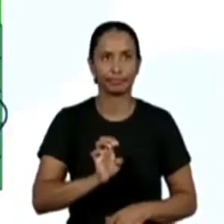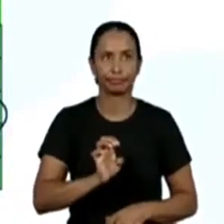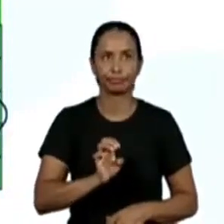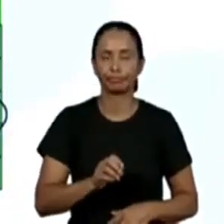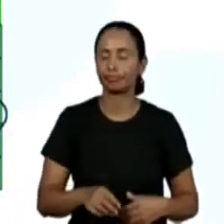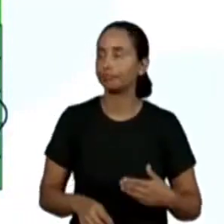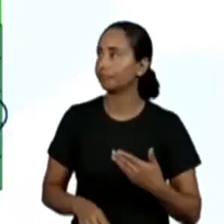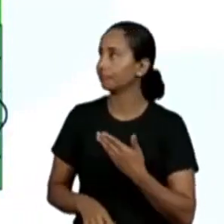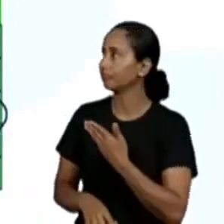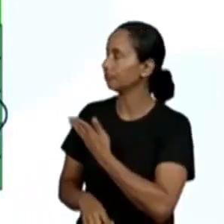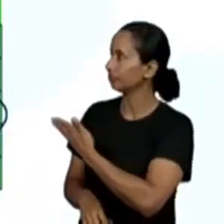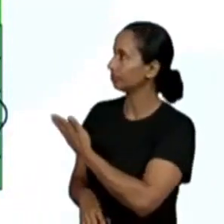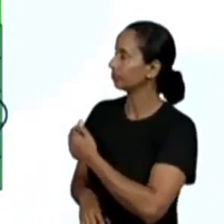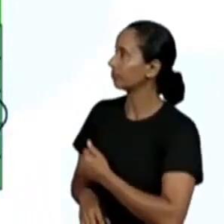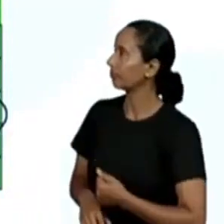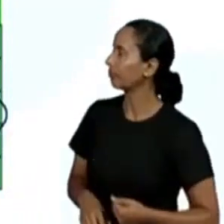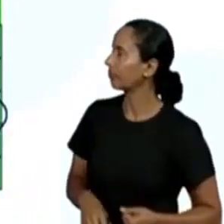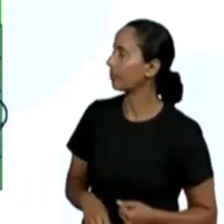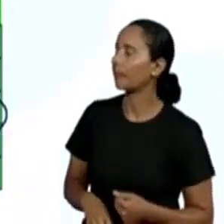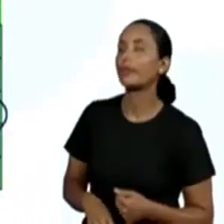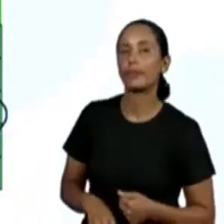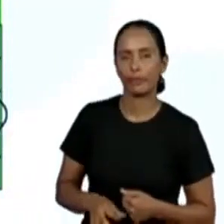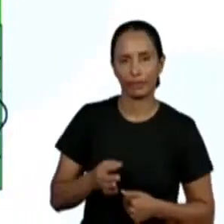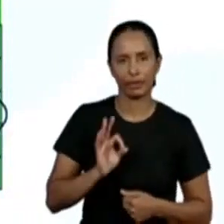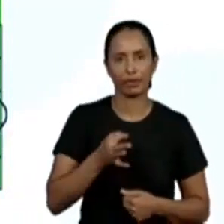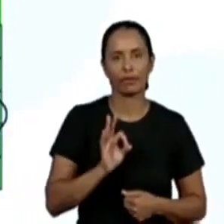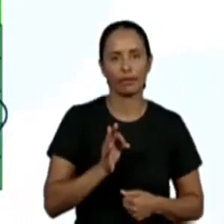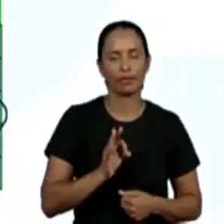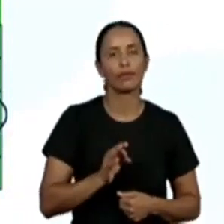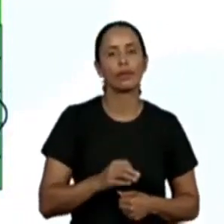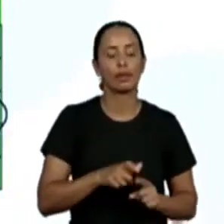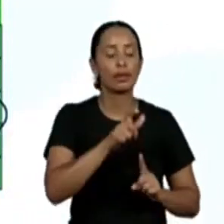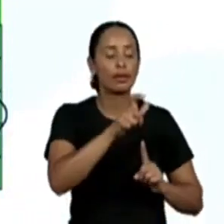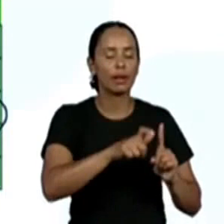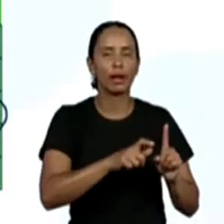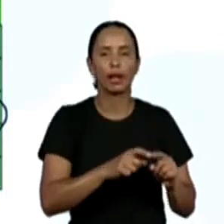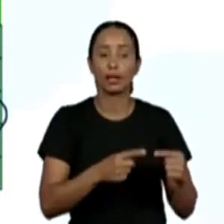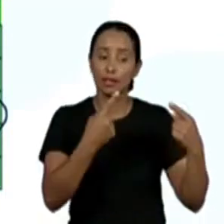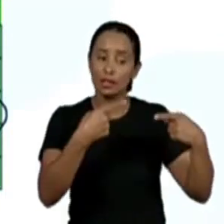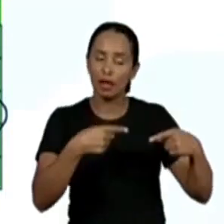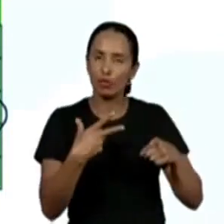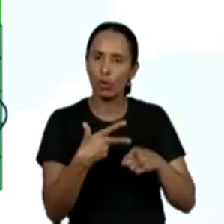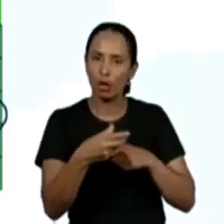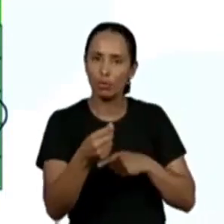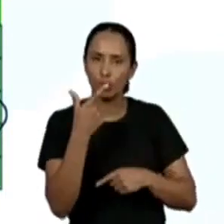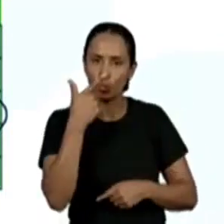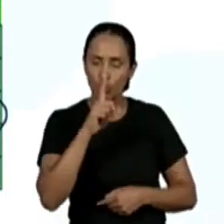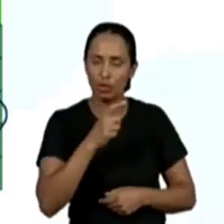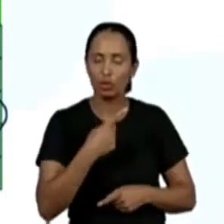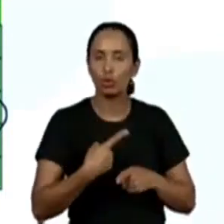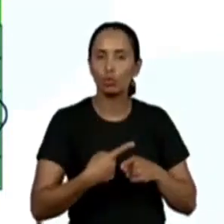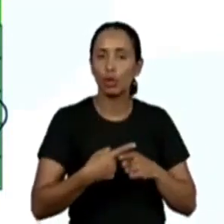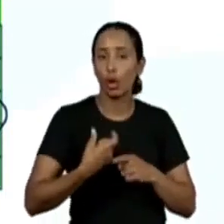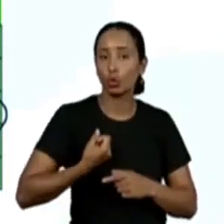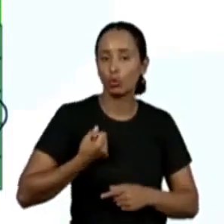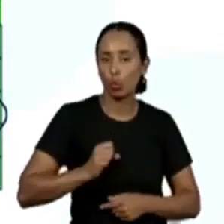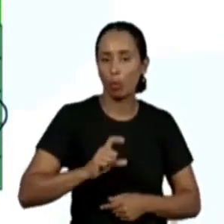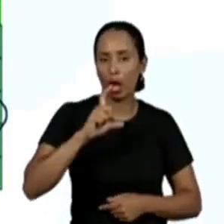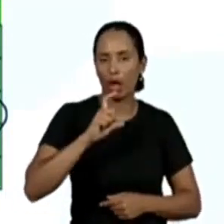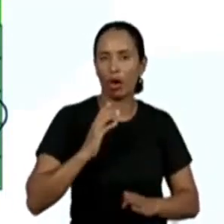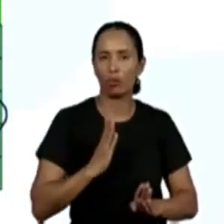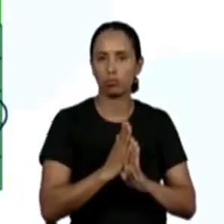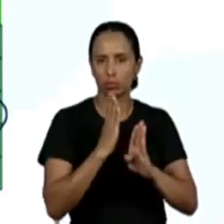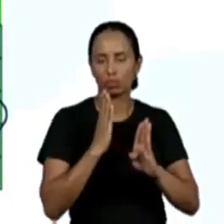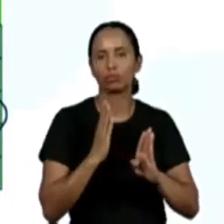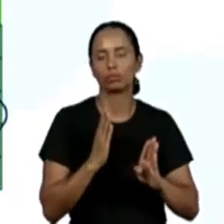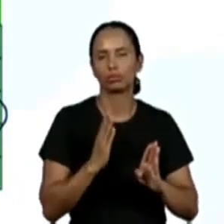minha resposta, né? Então, a Aline venceu esse desafio colocando o maior número, né? Mas o meu questionamento é por que